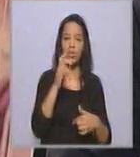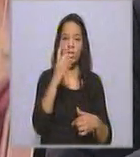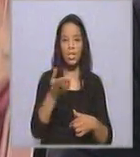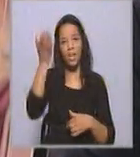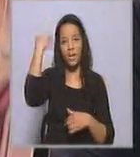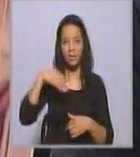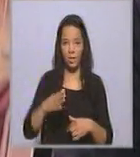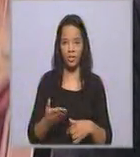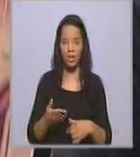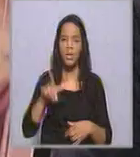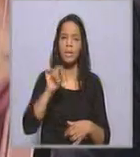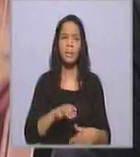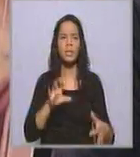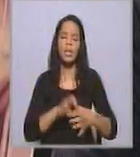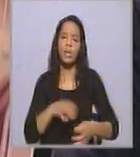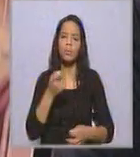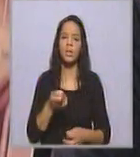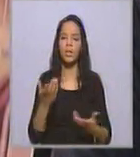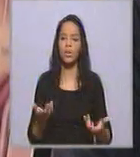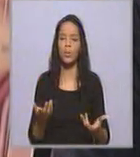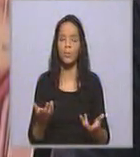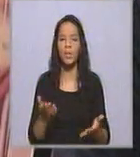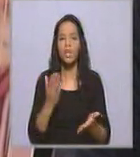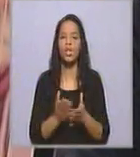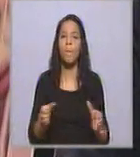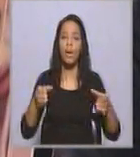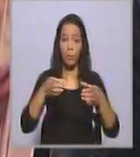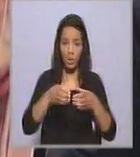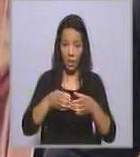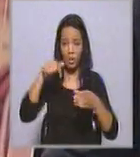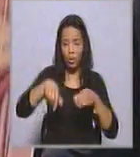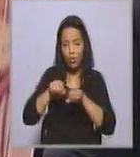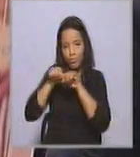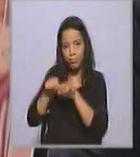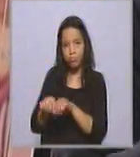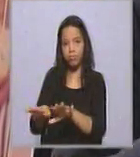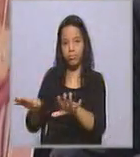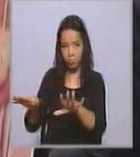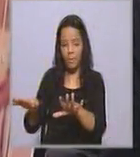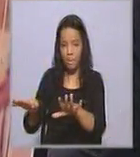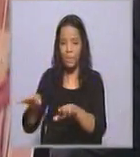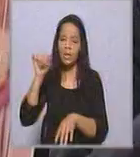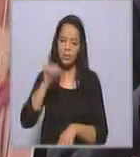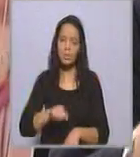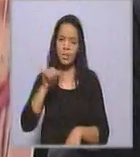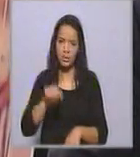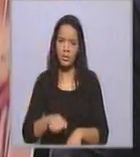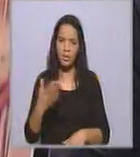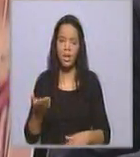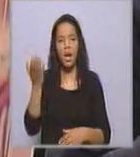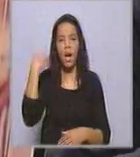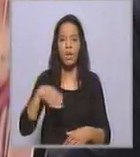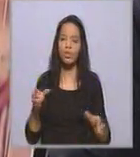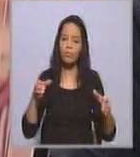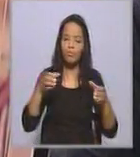bocadinho de gueto no sentido de ser só para a comunidade. E hoje em dia era uma coisa grande. Era para um nicho, grande, era para um target, era para os aficionados, era para um